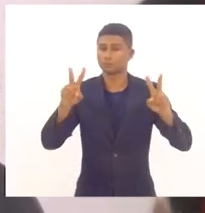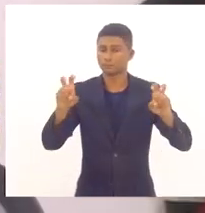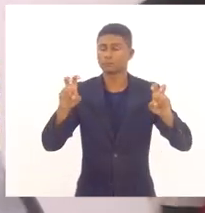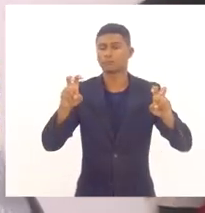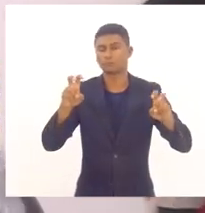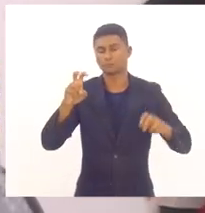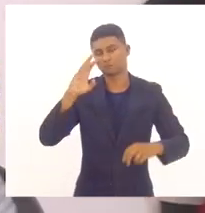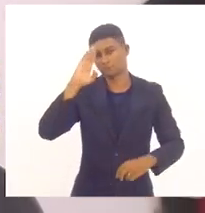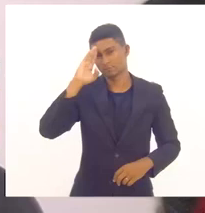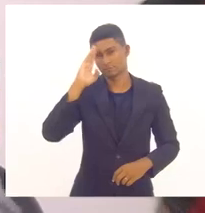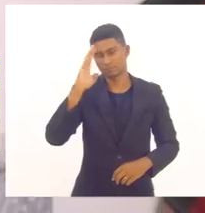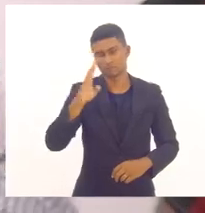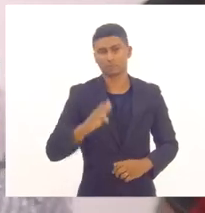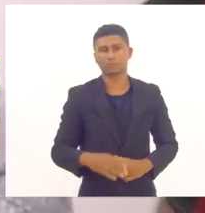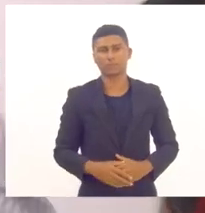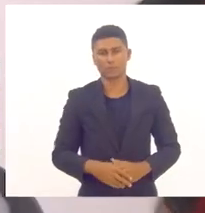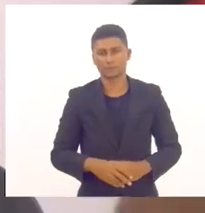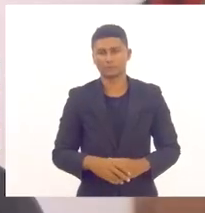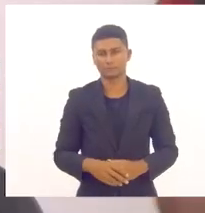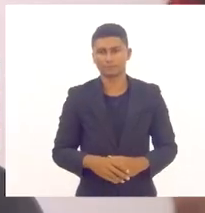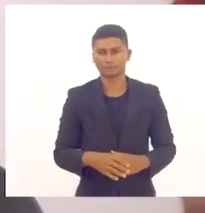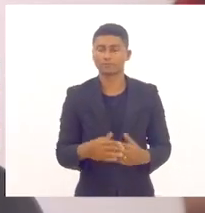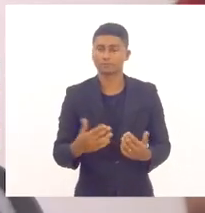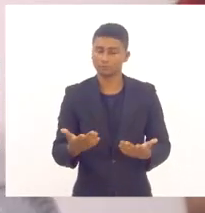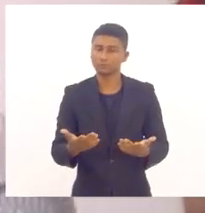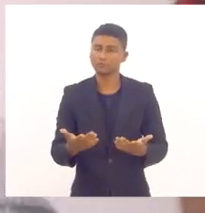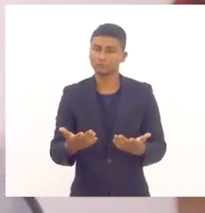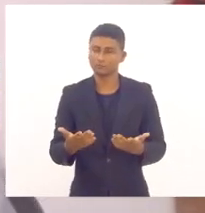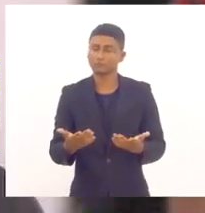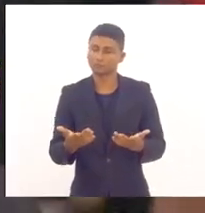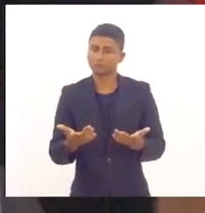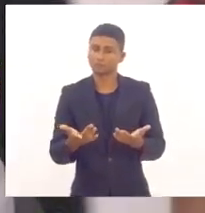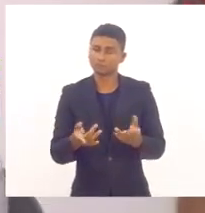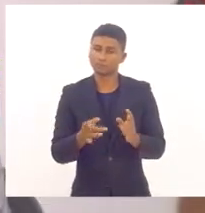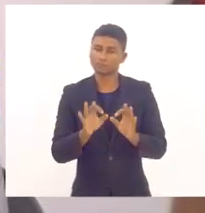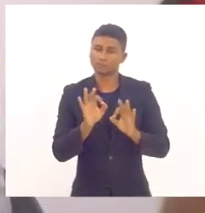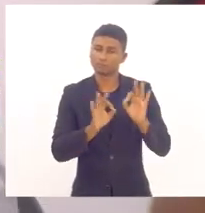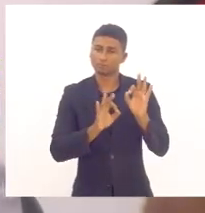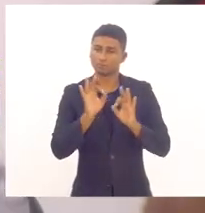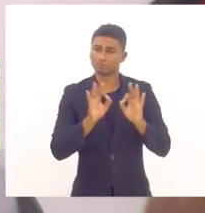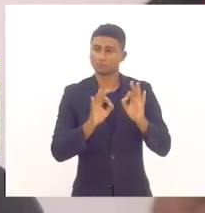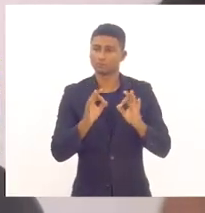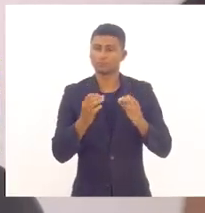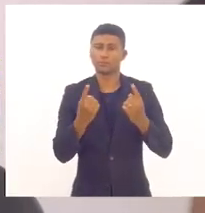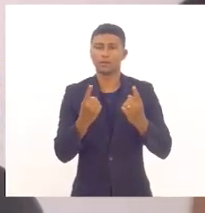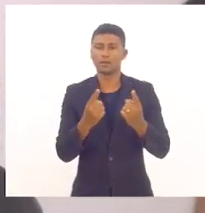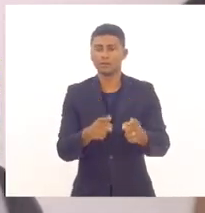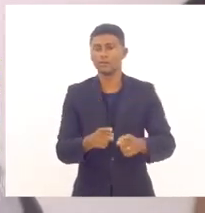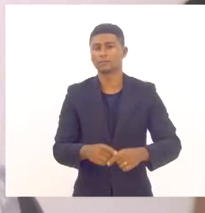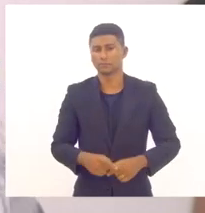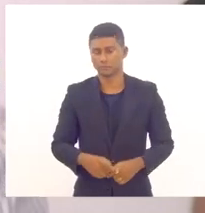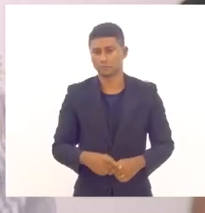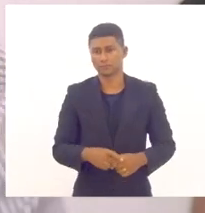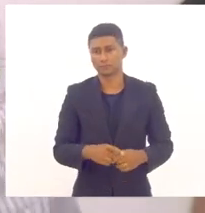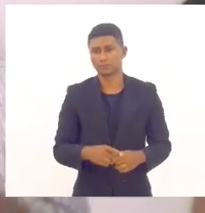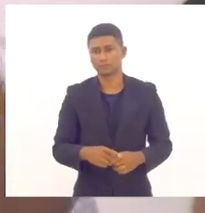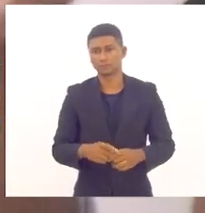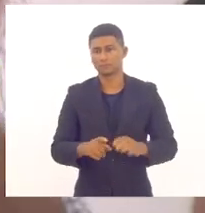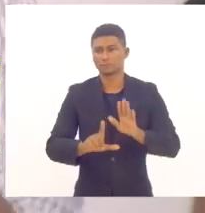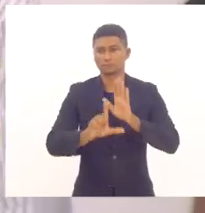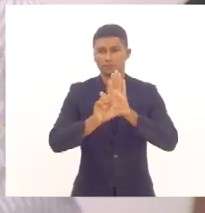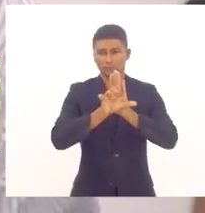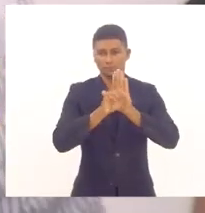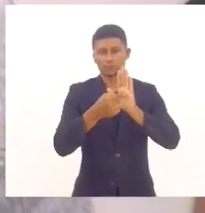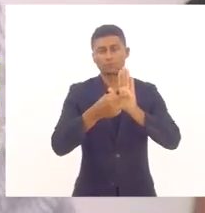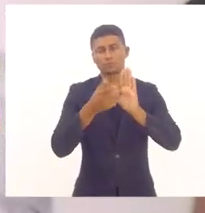questão desse plano de lei vai contra, né? A lei que está estabelecida aí, que foi que,